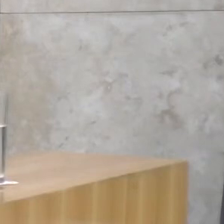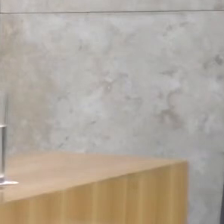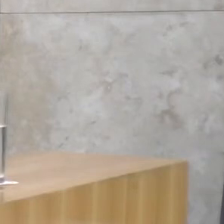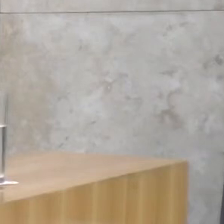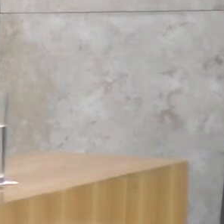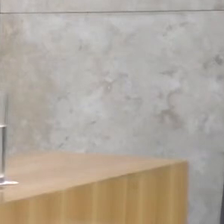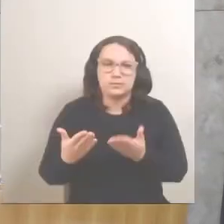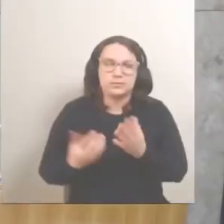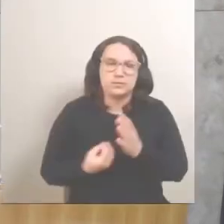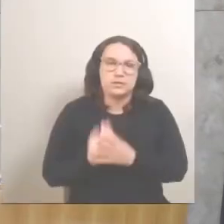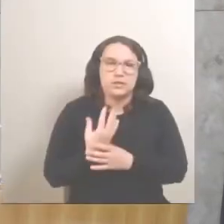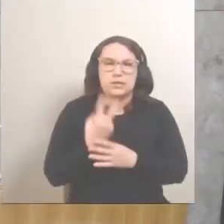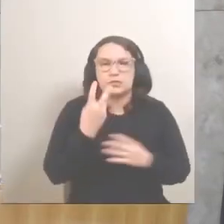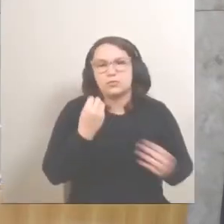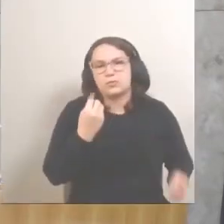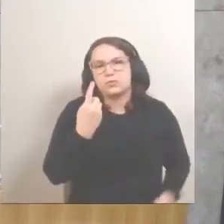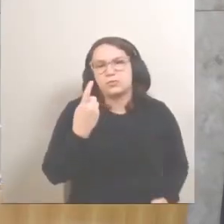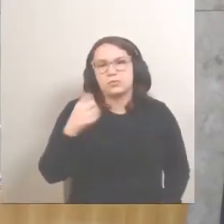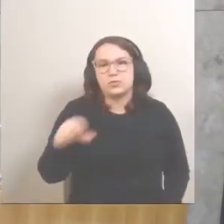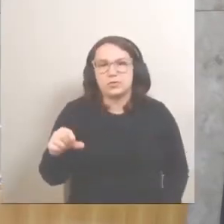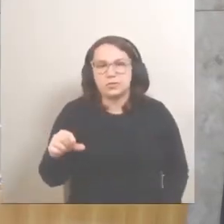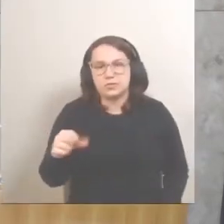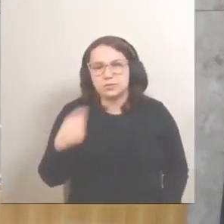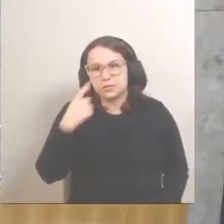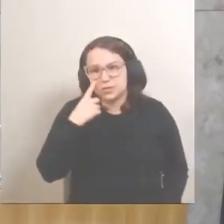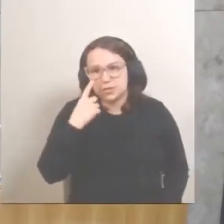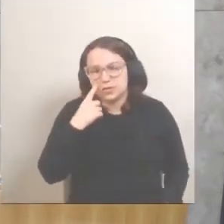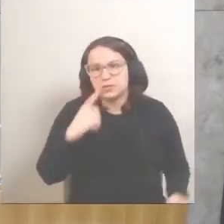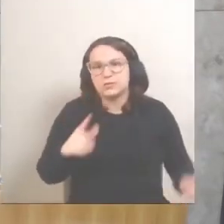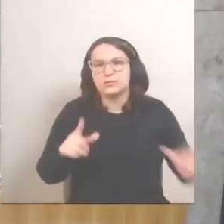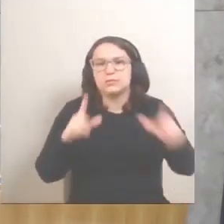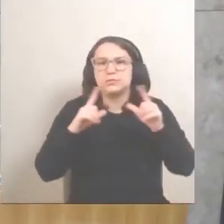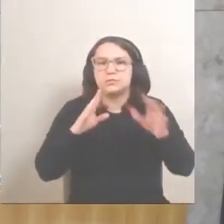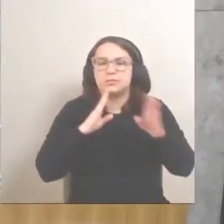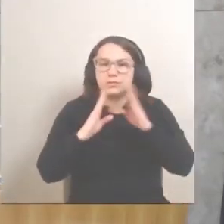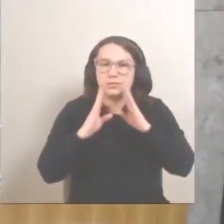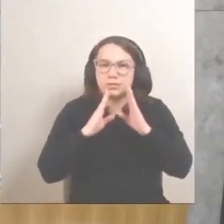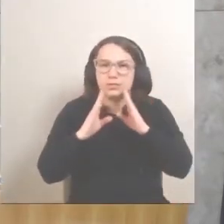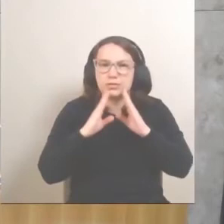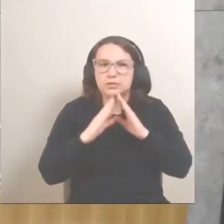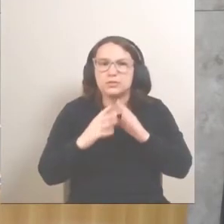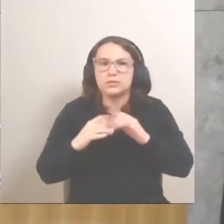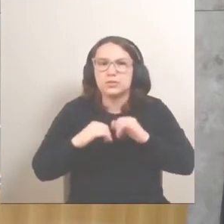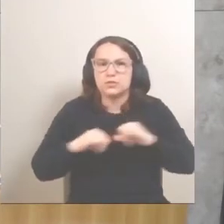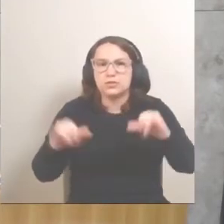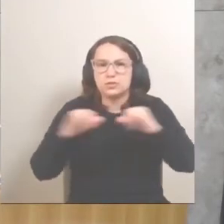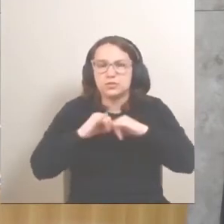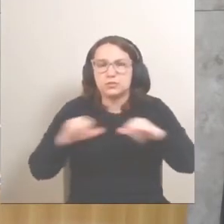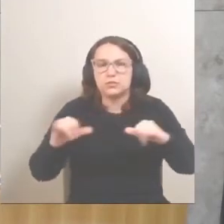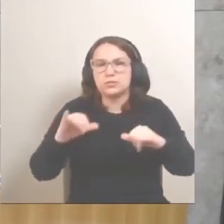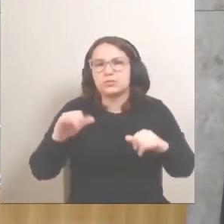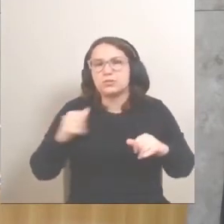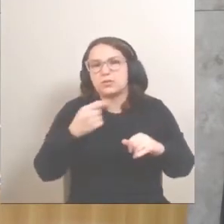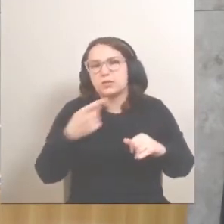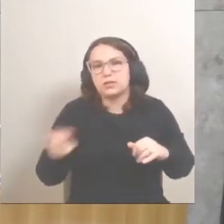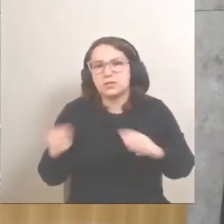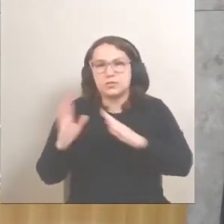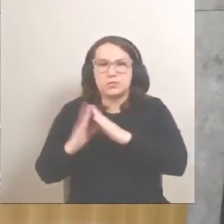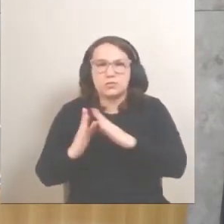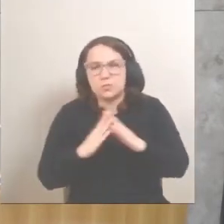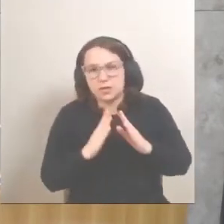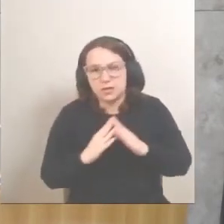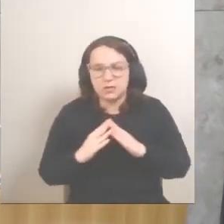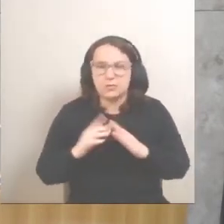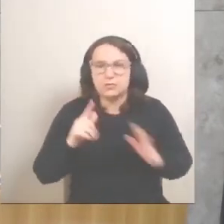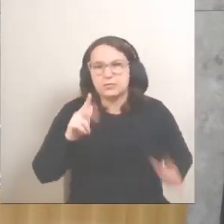criada no ano de 2019. O perfil foi criado nas redes sociais com o intuito de divulgar ações no bairro, é administrado